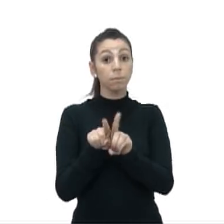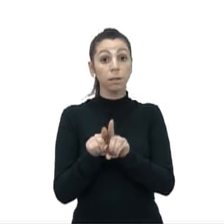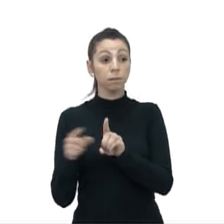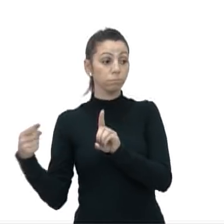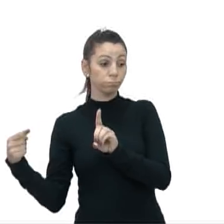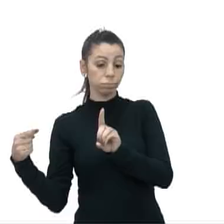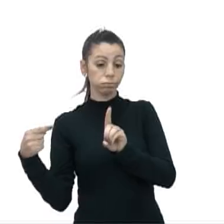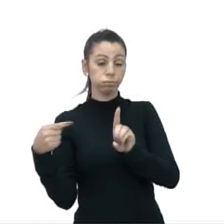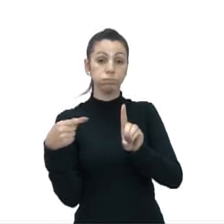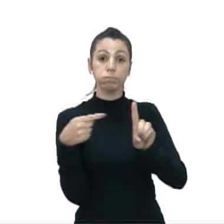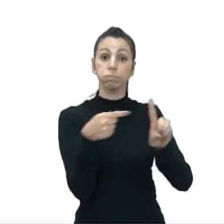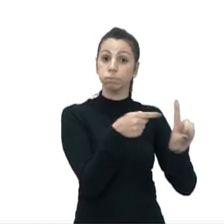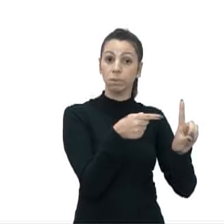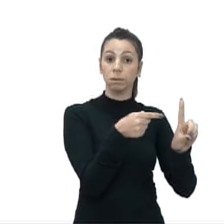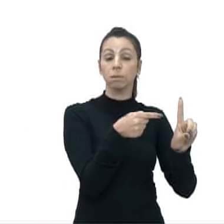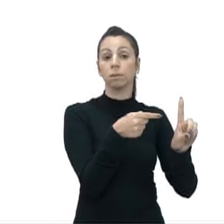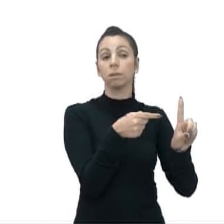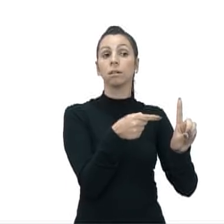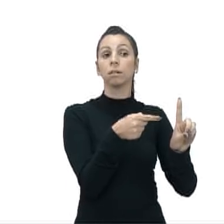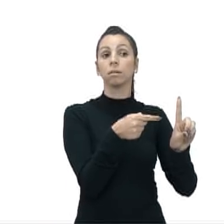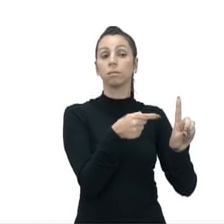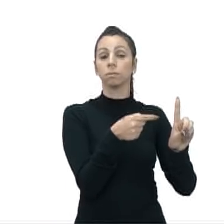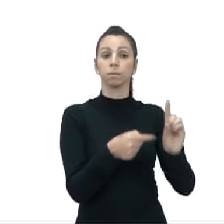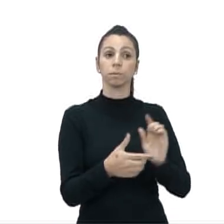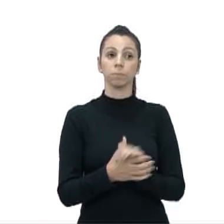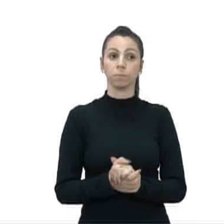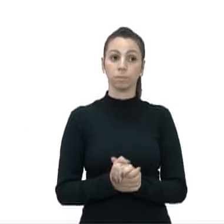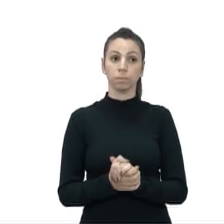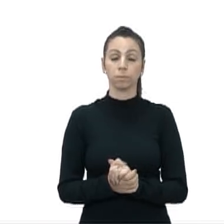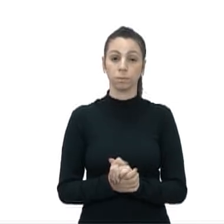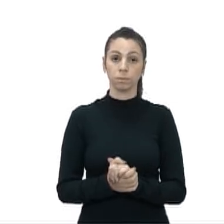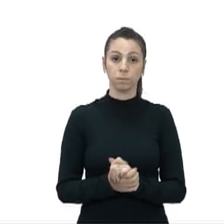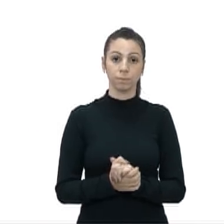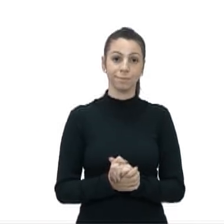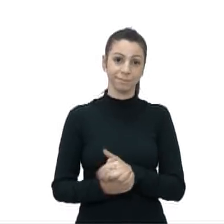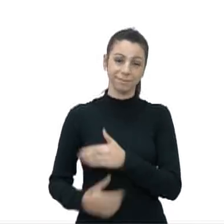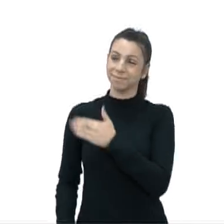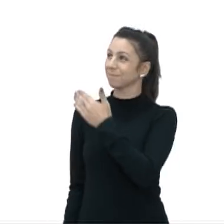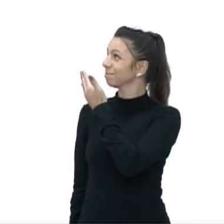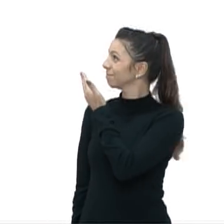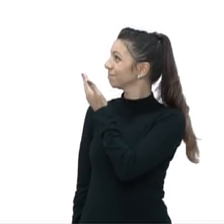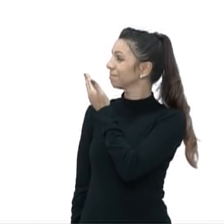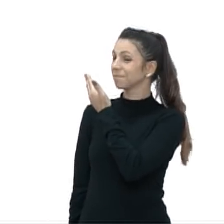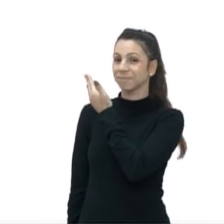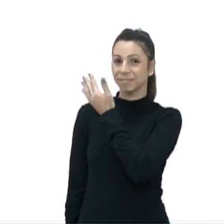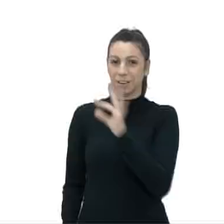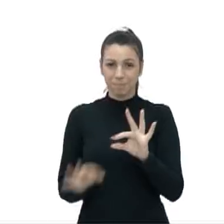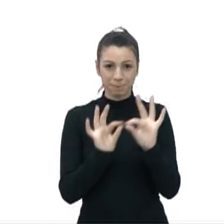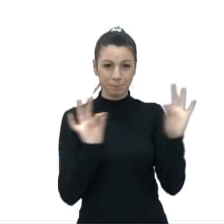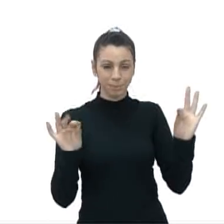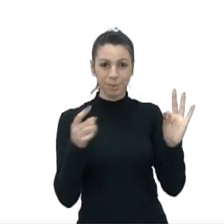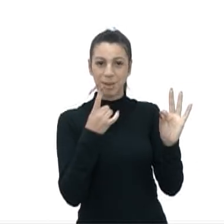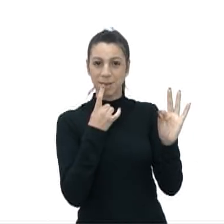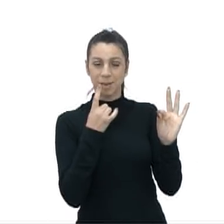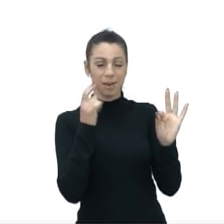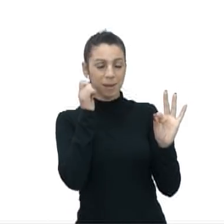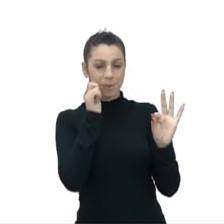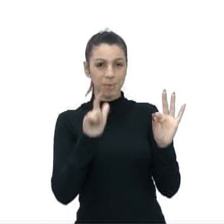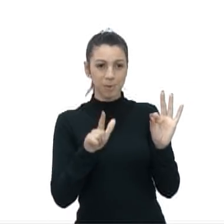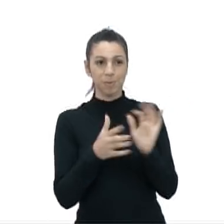direção, certo? Então, nesse caso, está representado muito bonitinho, um vetor azul aqui, né? Nós temos aceleração